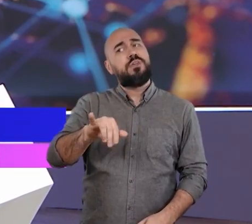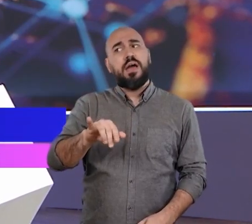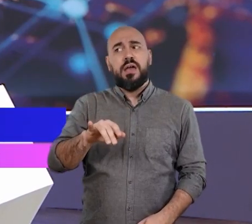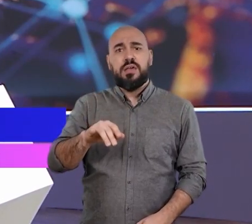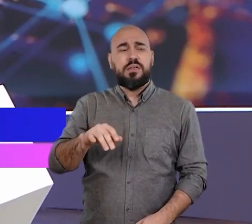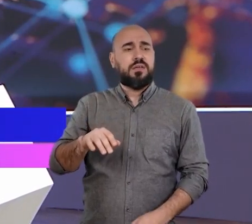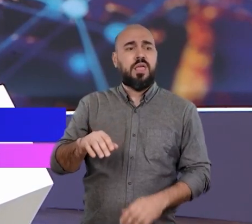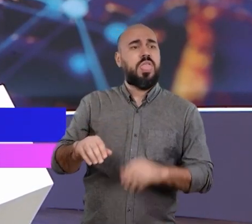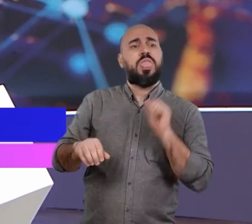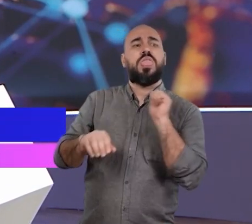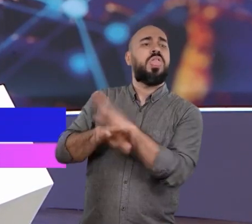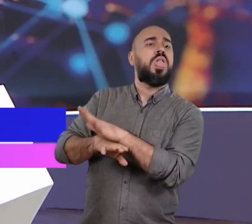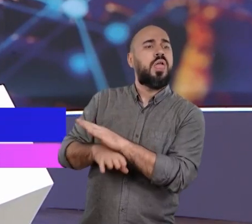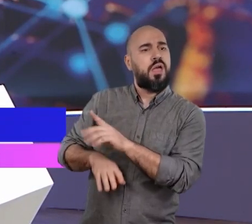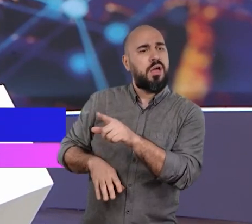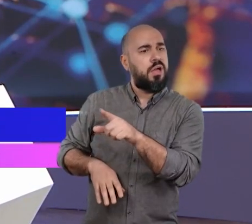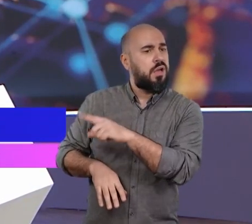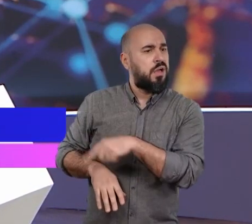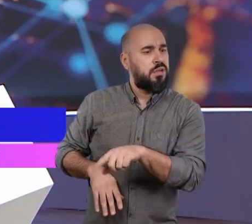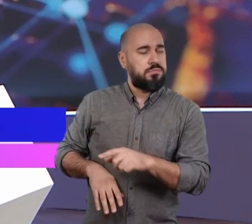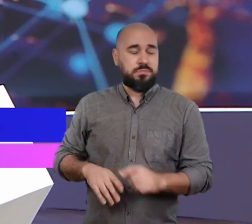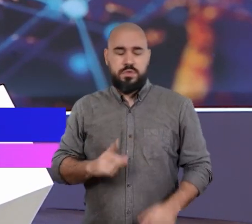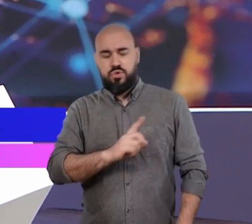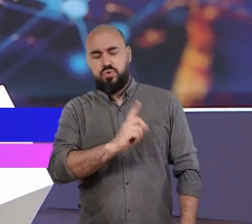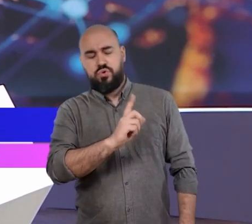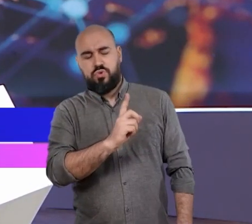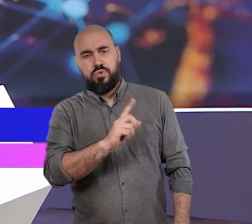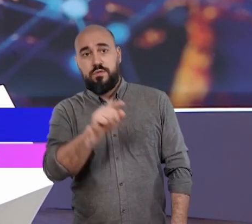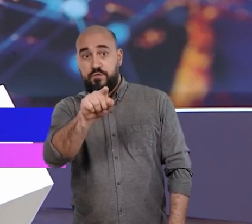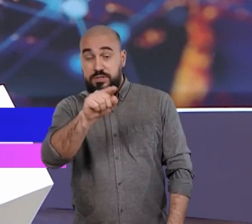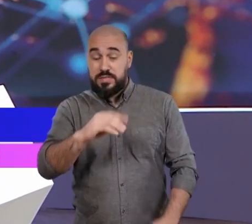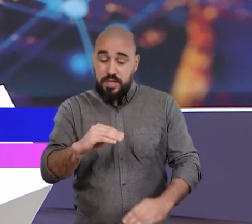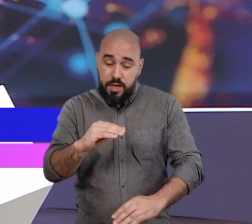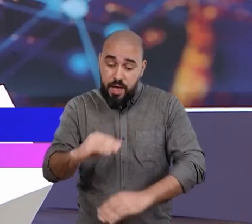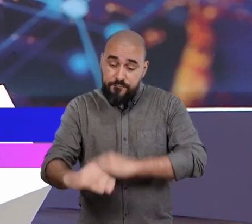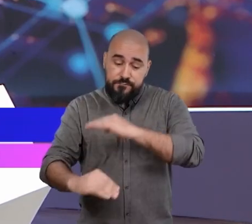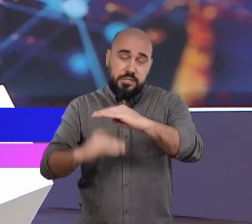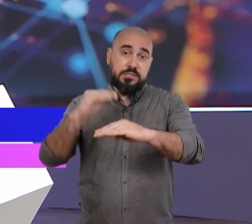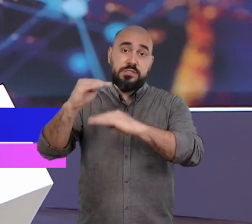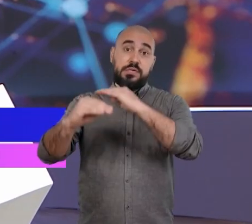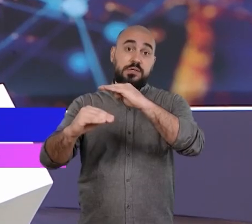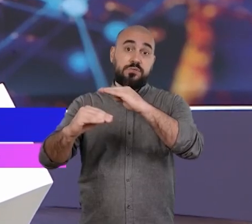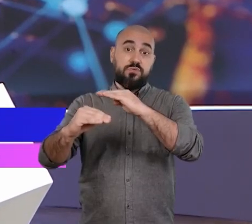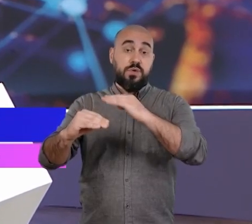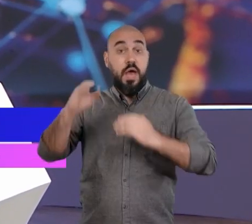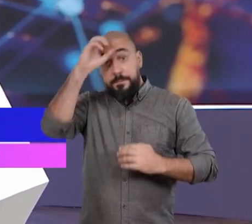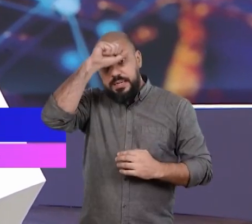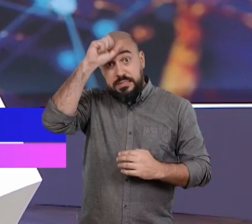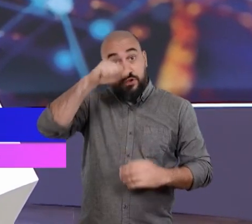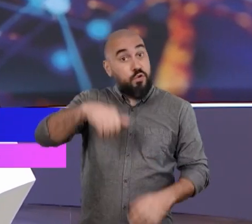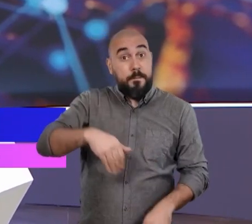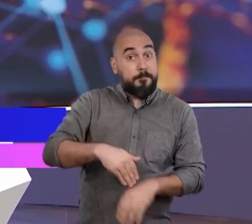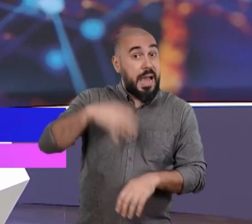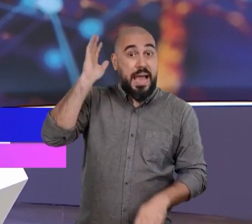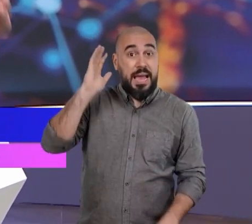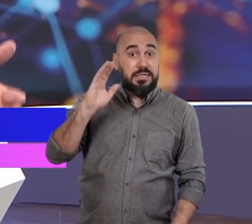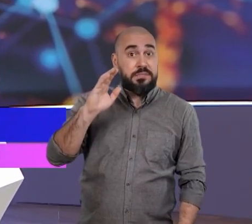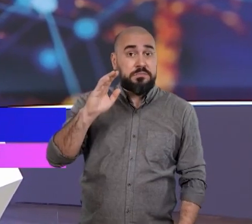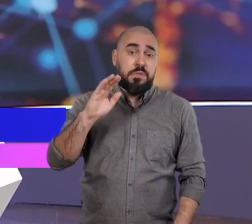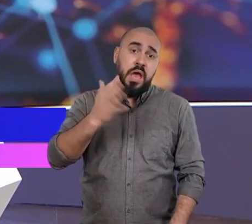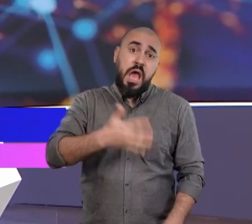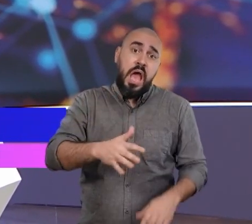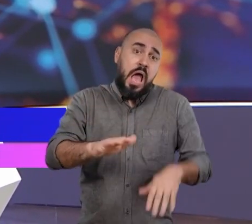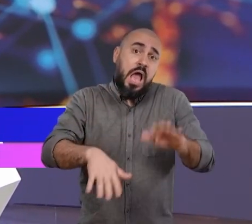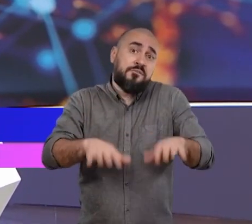fé dos meus pais? Não, você não está negando nada, você está avançando. Você está caminhando, indo adiante. Aquilo que talvez seus pais não